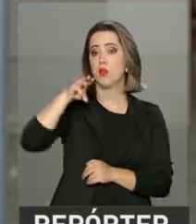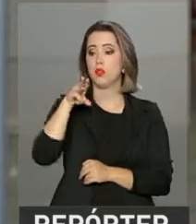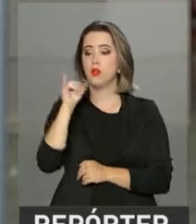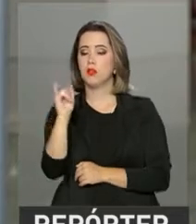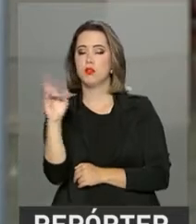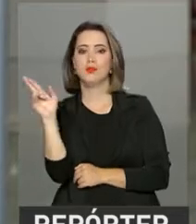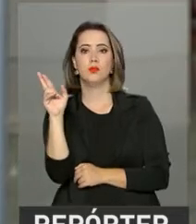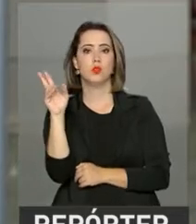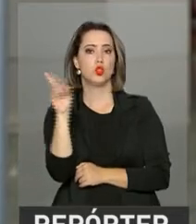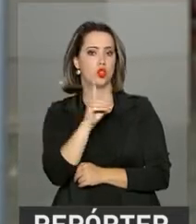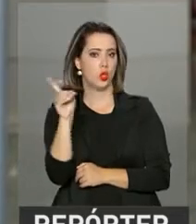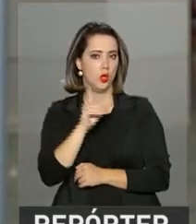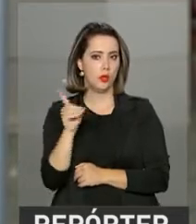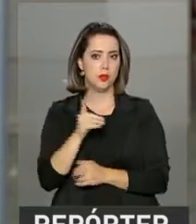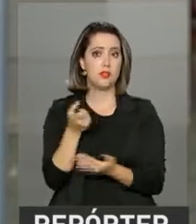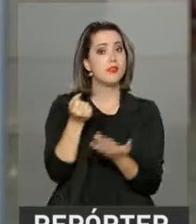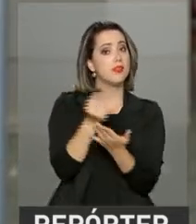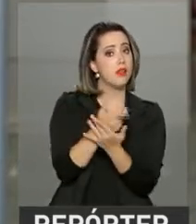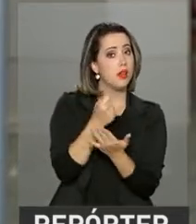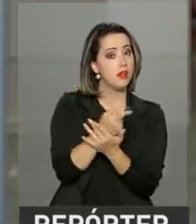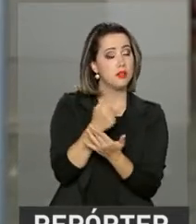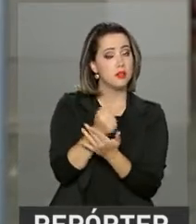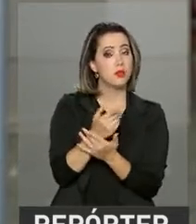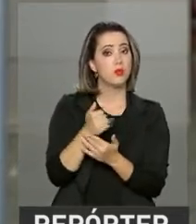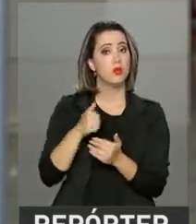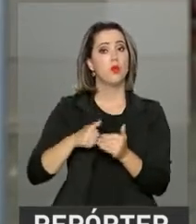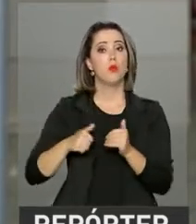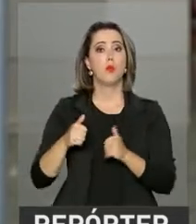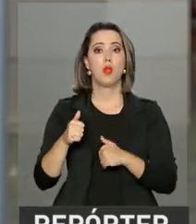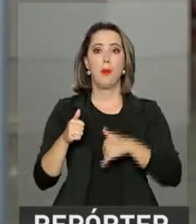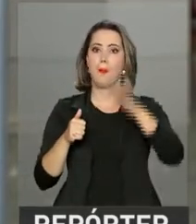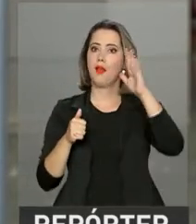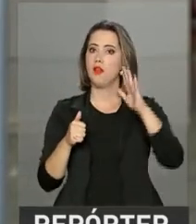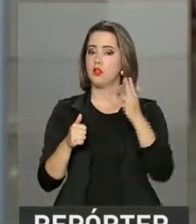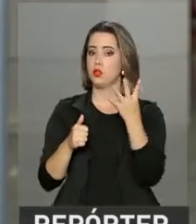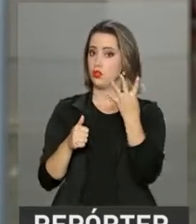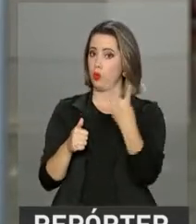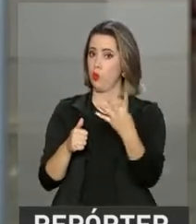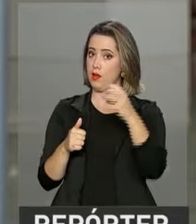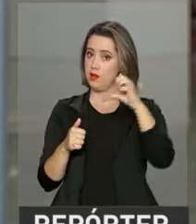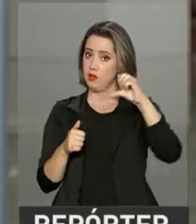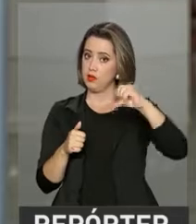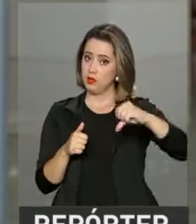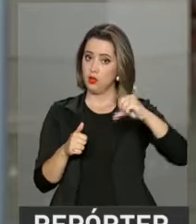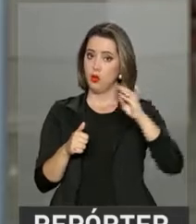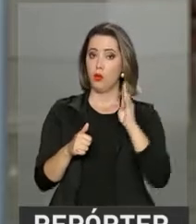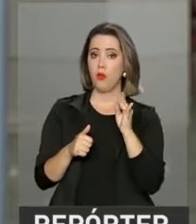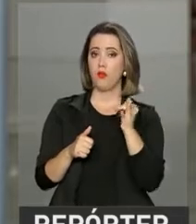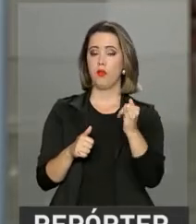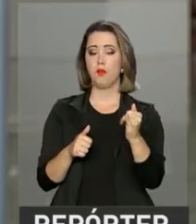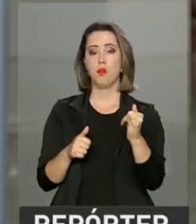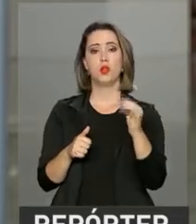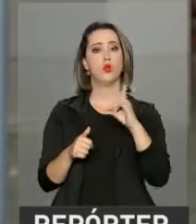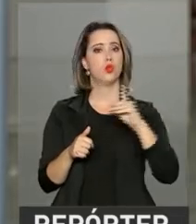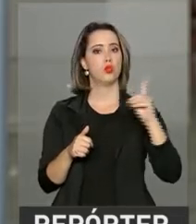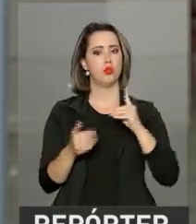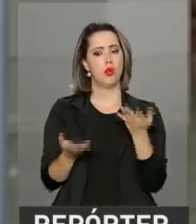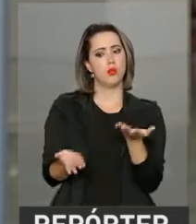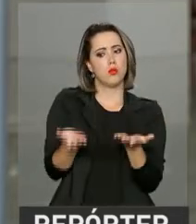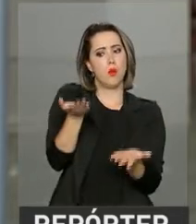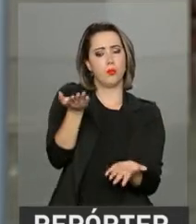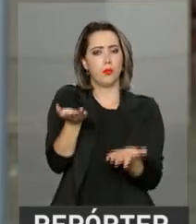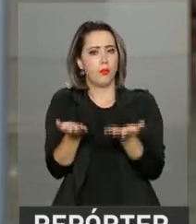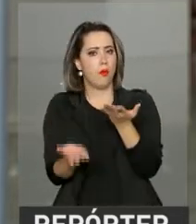as compras do mercado externo ultrapassam 41 bilhões de dólares, gerando um saldo positivo para a